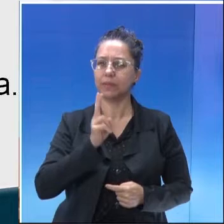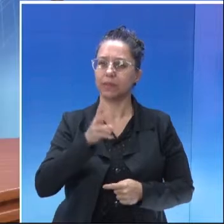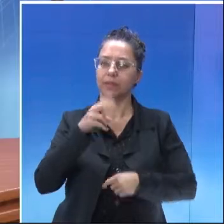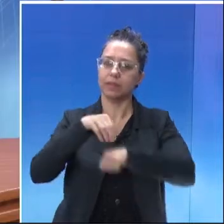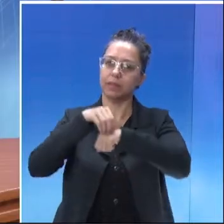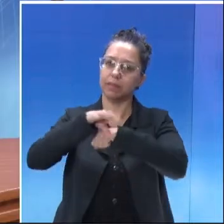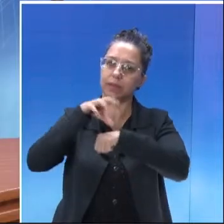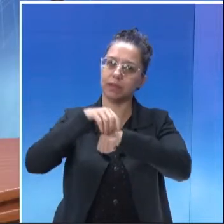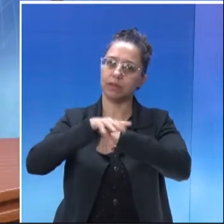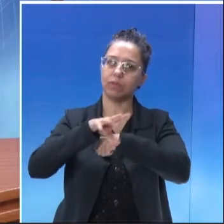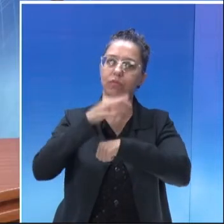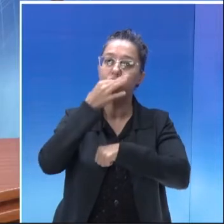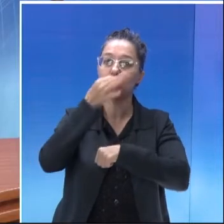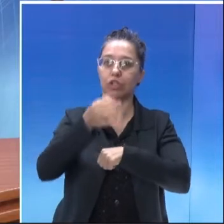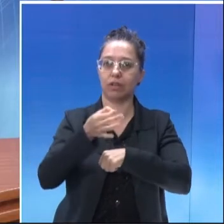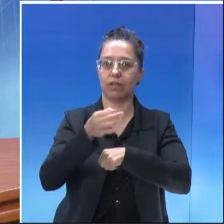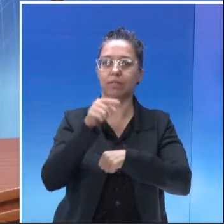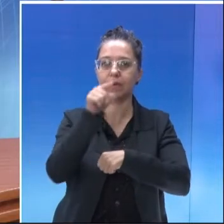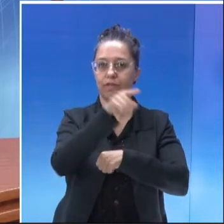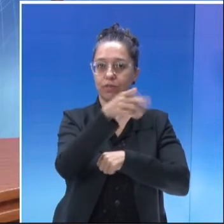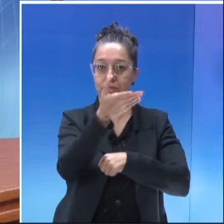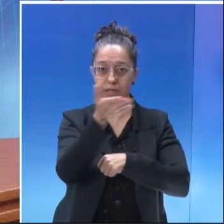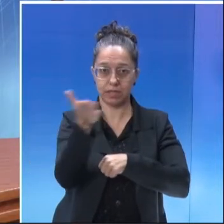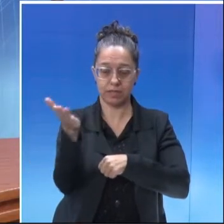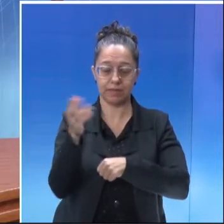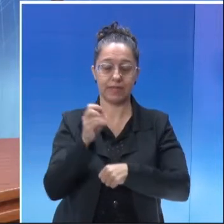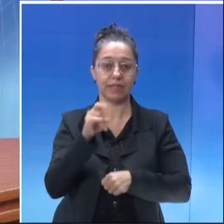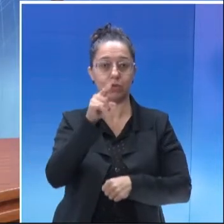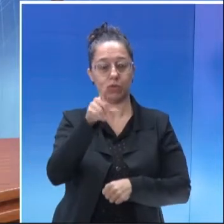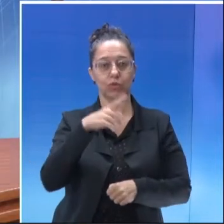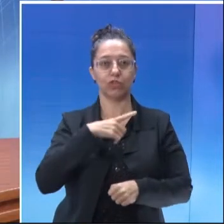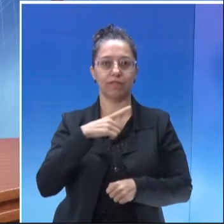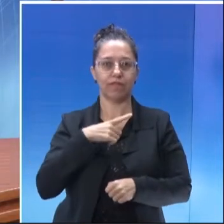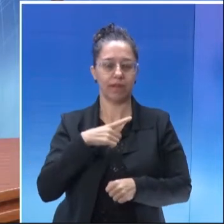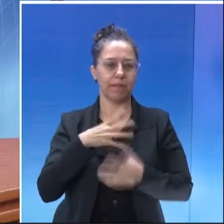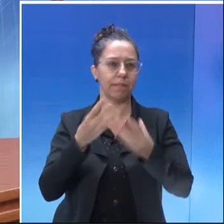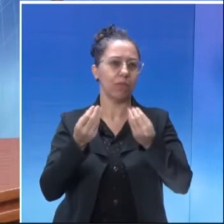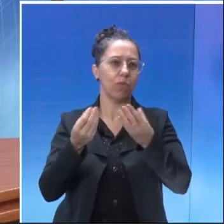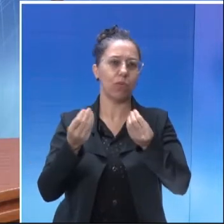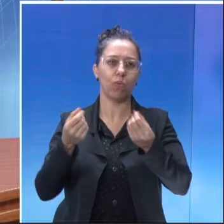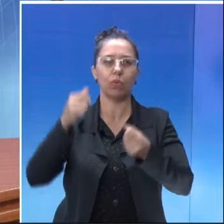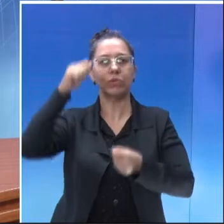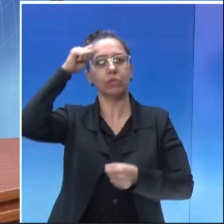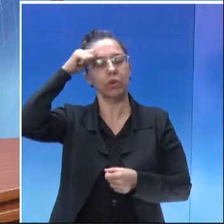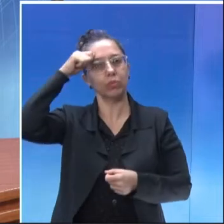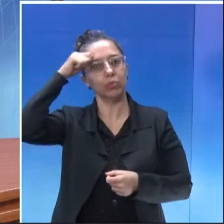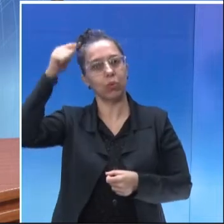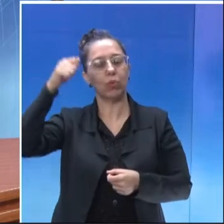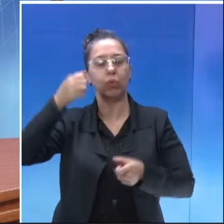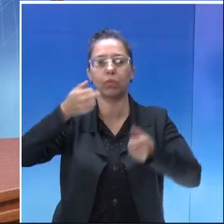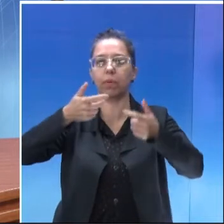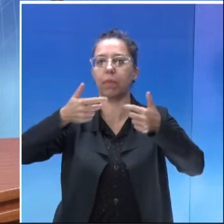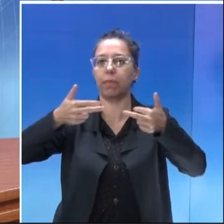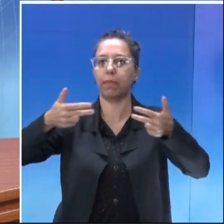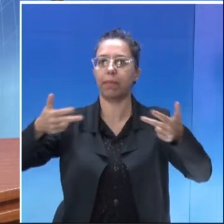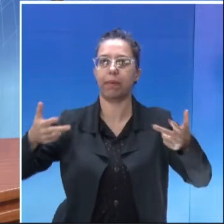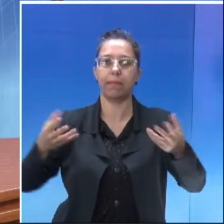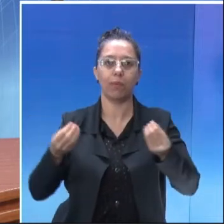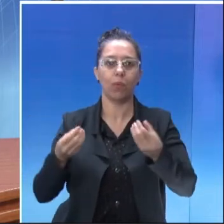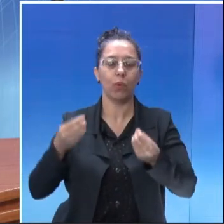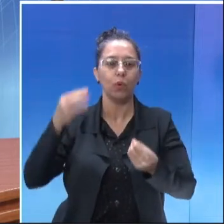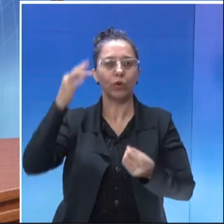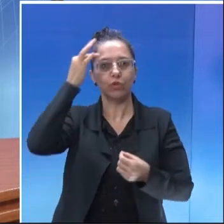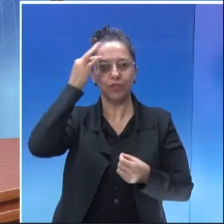falando para vocês nas nossas lives, nos nossos tiras dúvidas. Quando você tiver, porque são muitos autores,